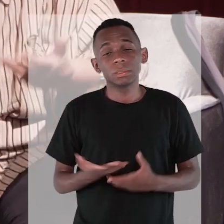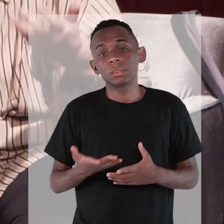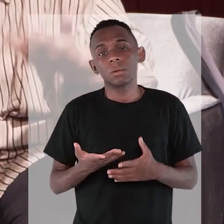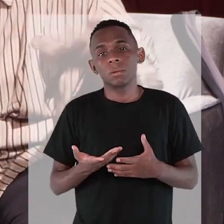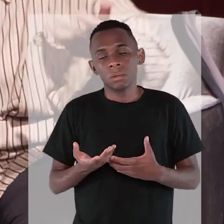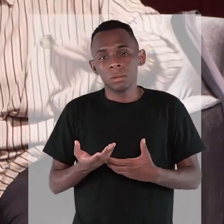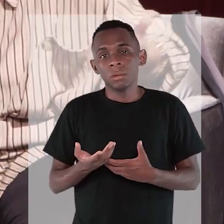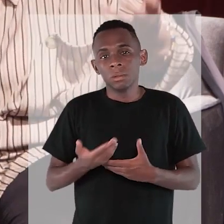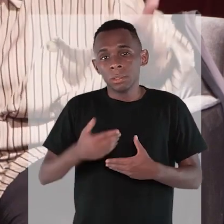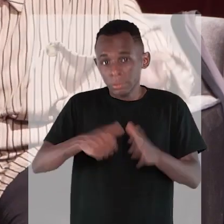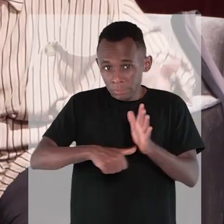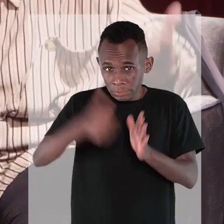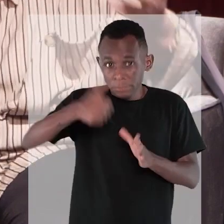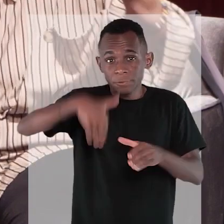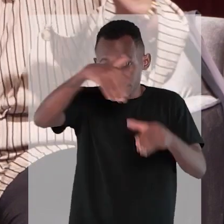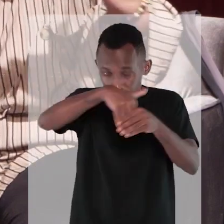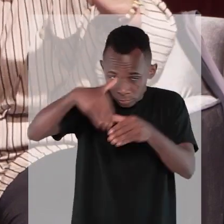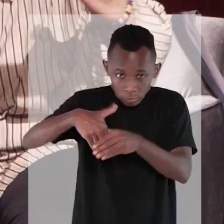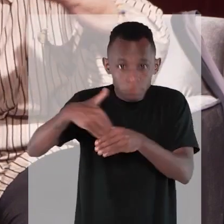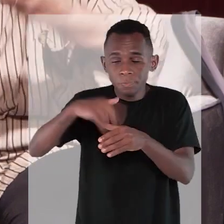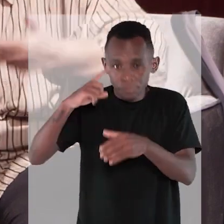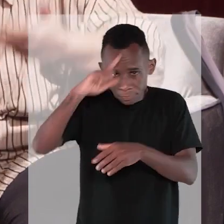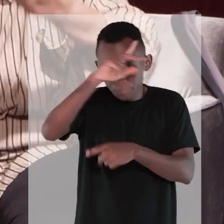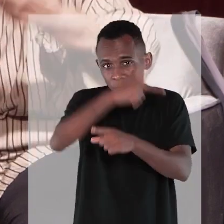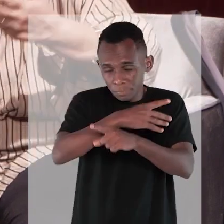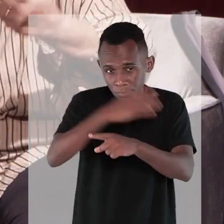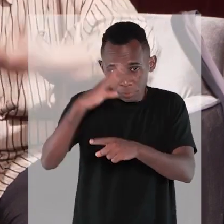presidente democraticamente eleito,